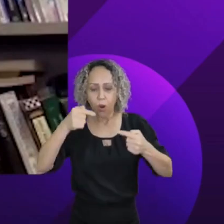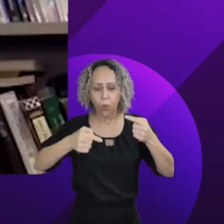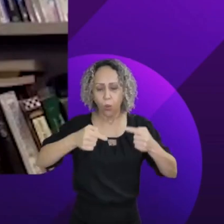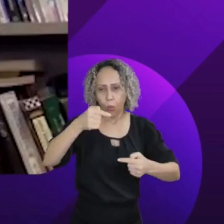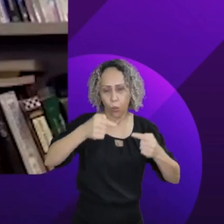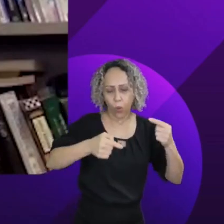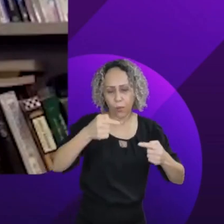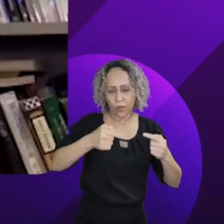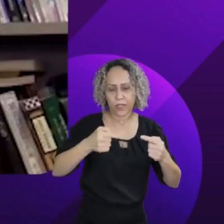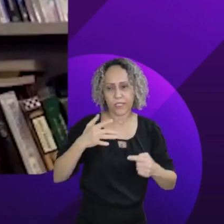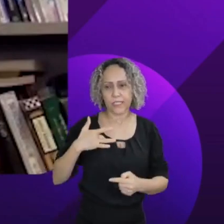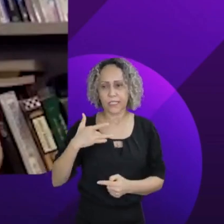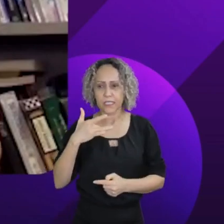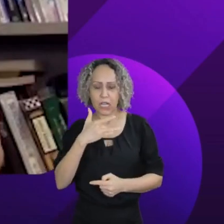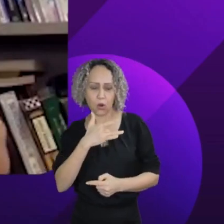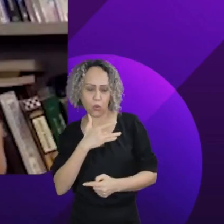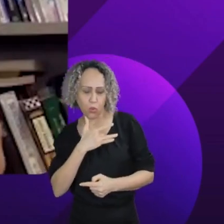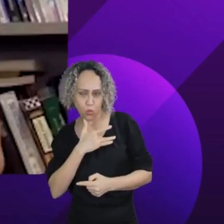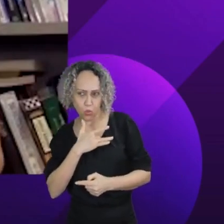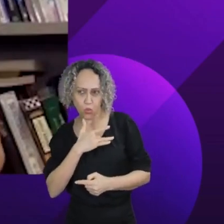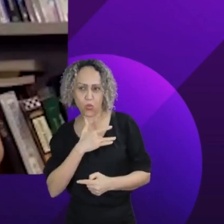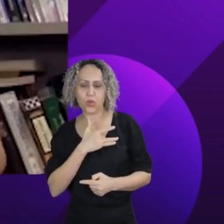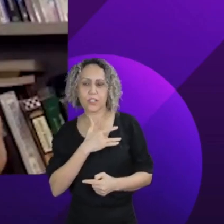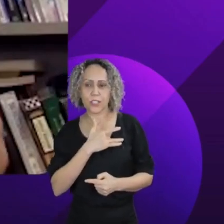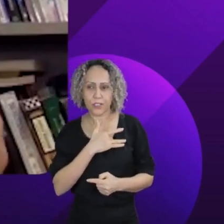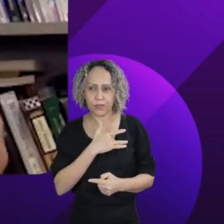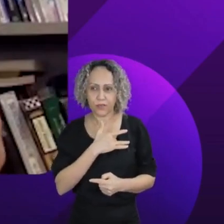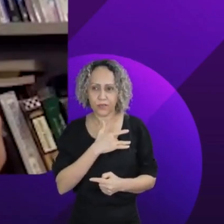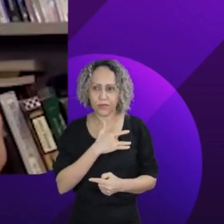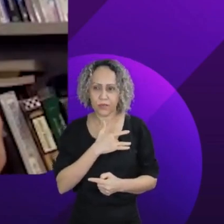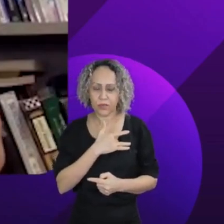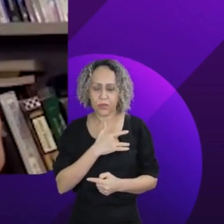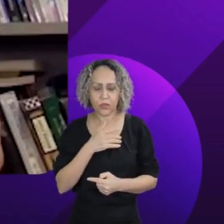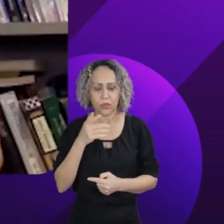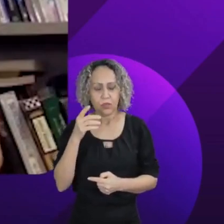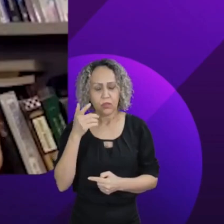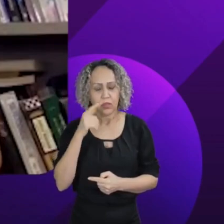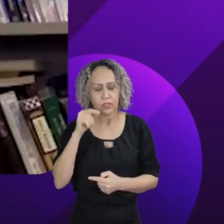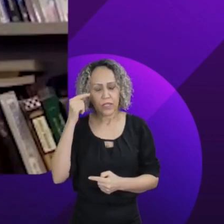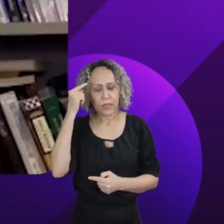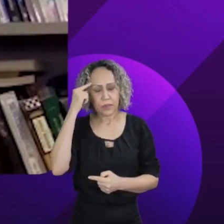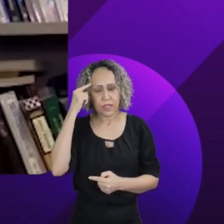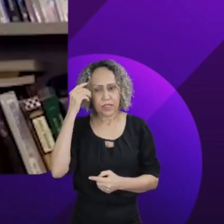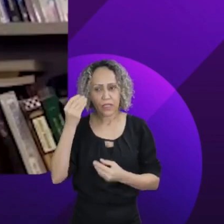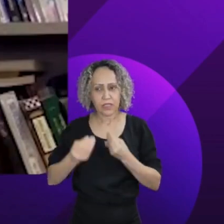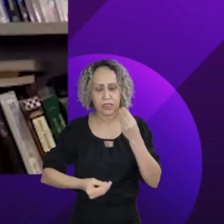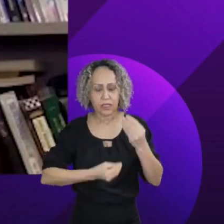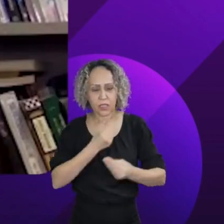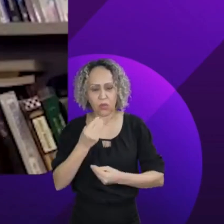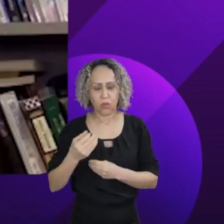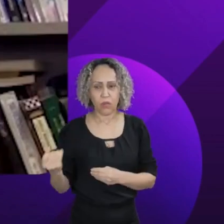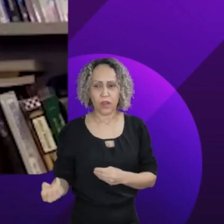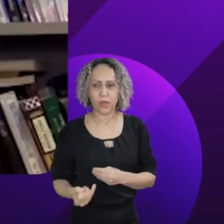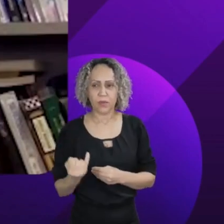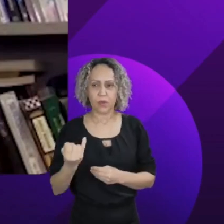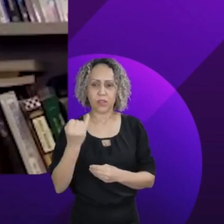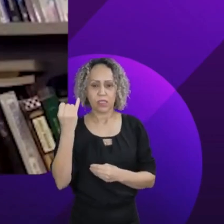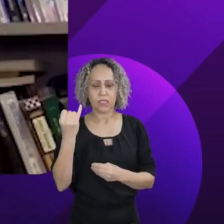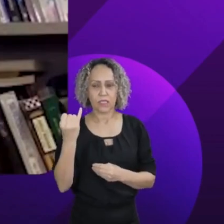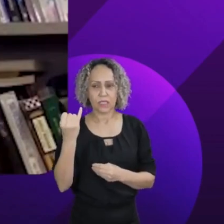mais abrangente, e você consegue pensar o quão importante é